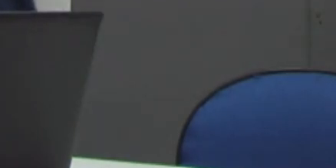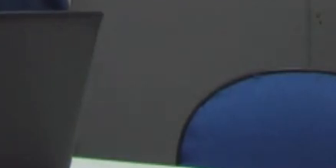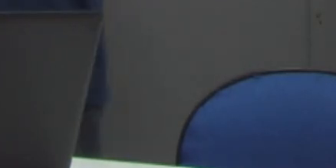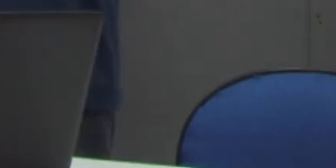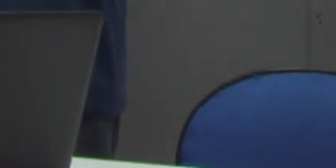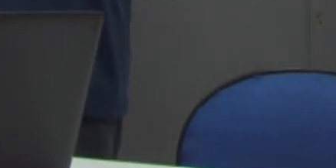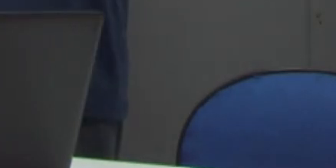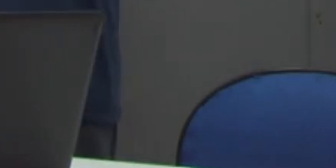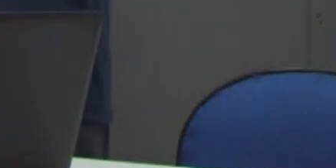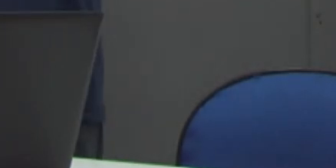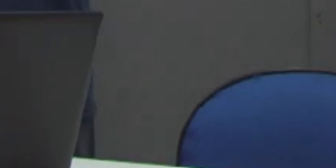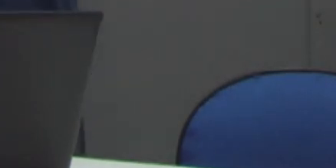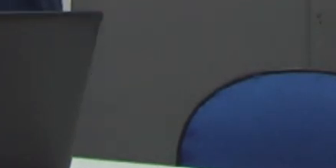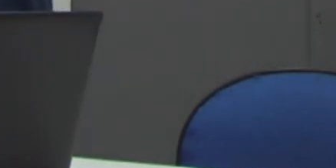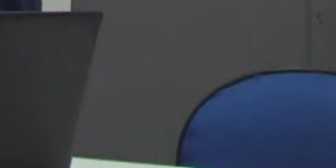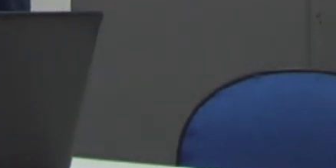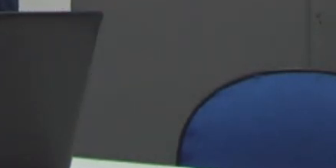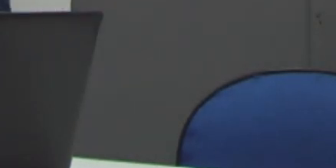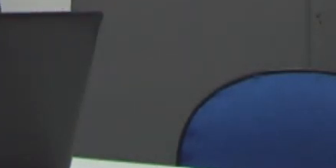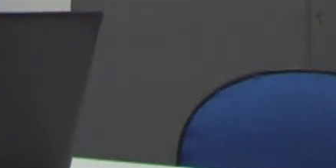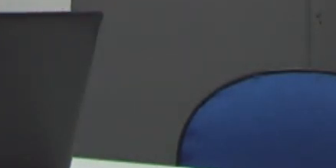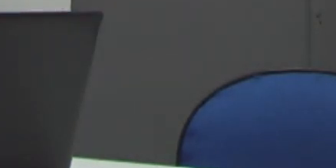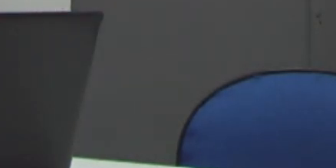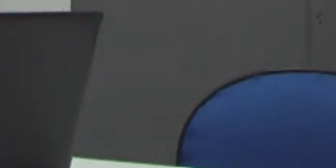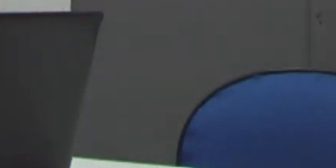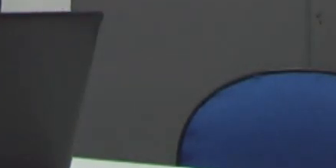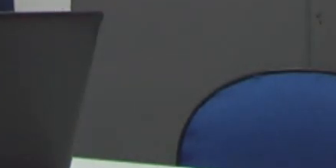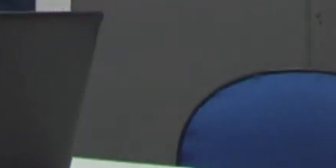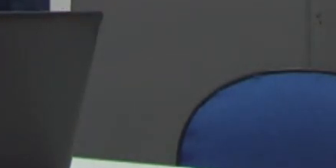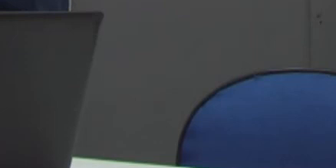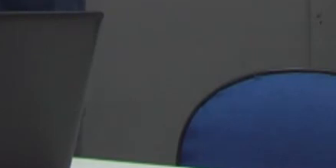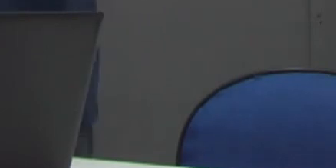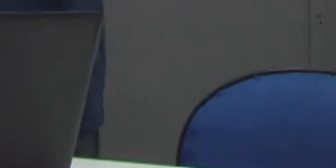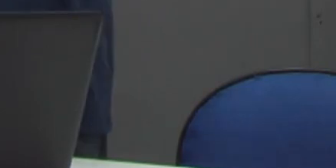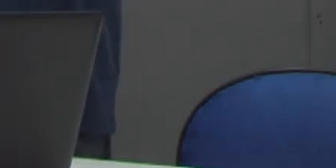né? Eita, mas era uma alegria. Mas por